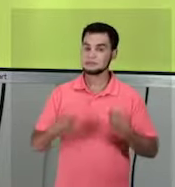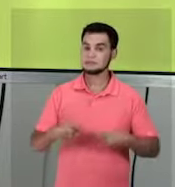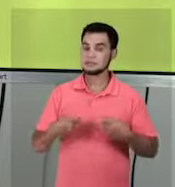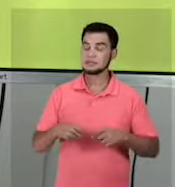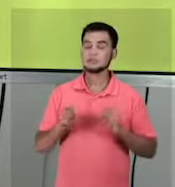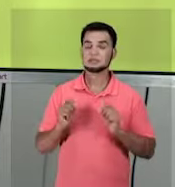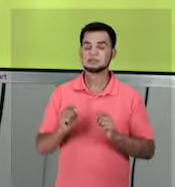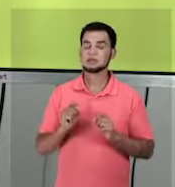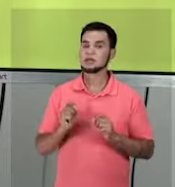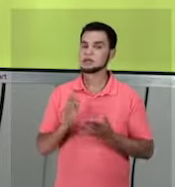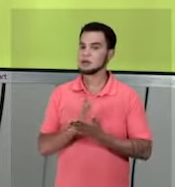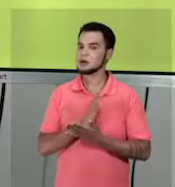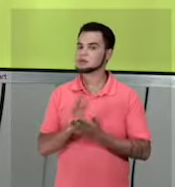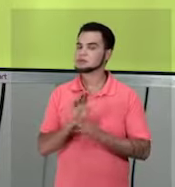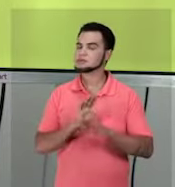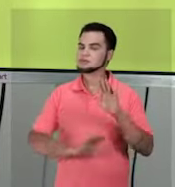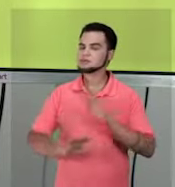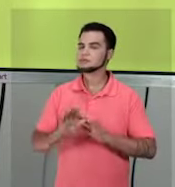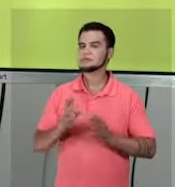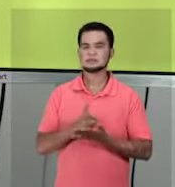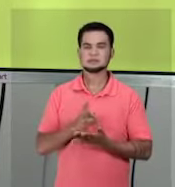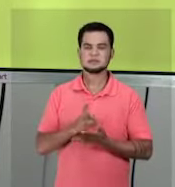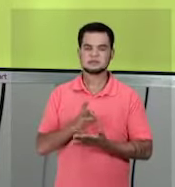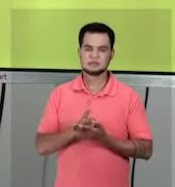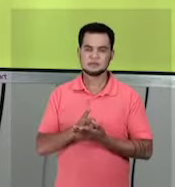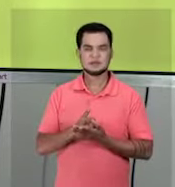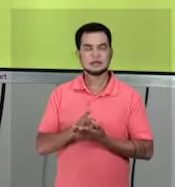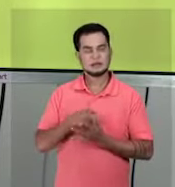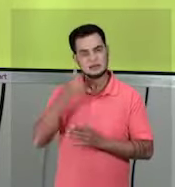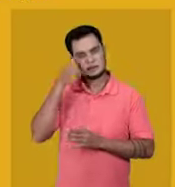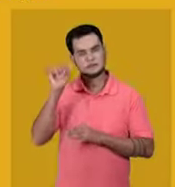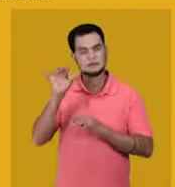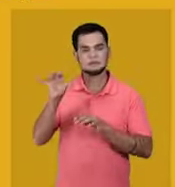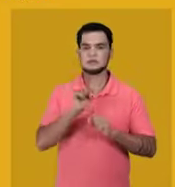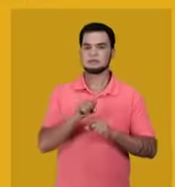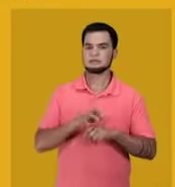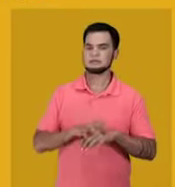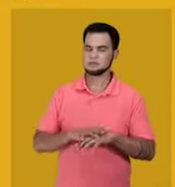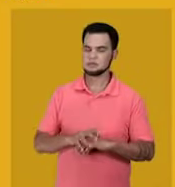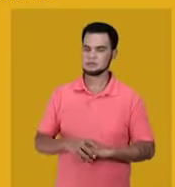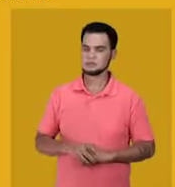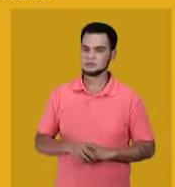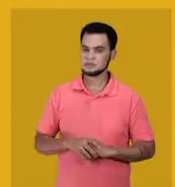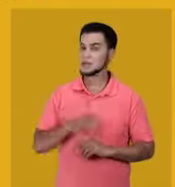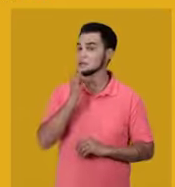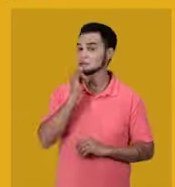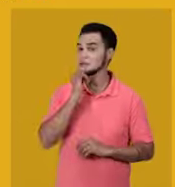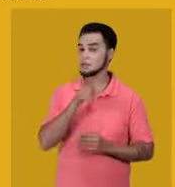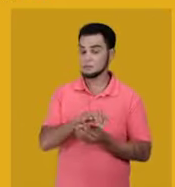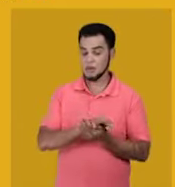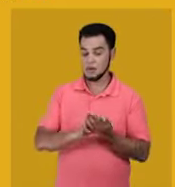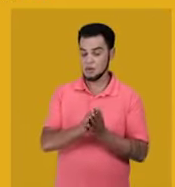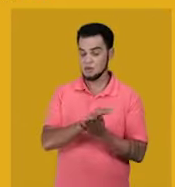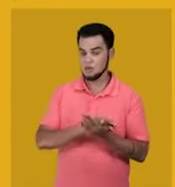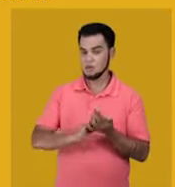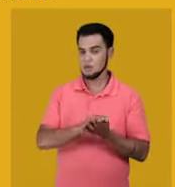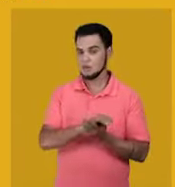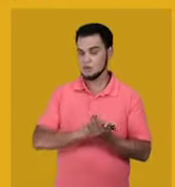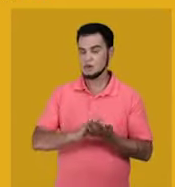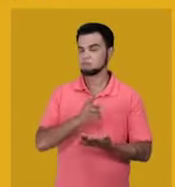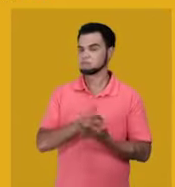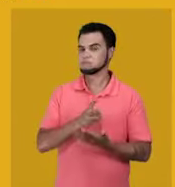manter determinados cuidados para ficar livre dessas doenças, como higienização das mãos